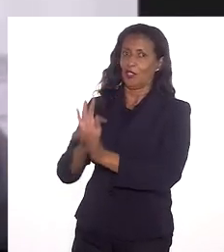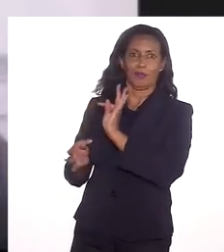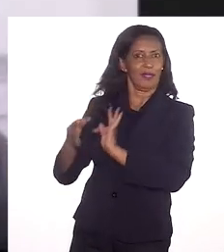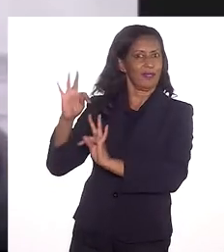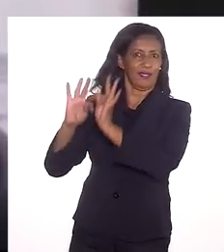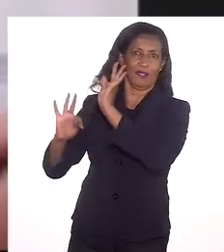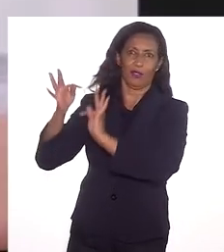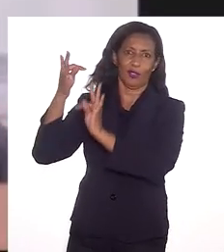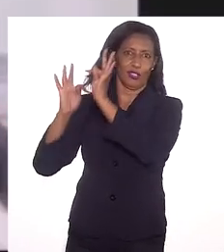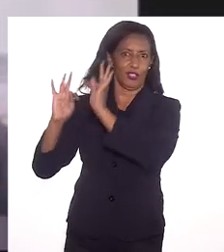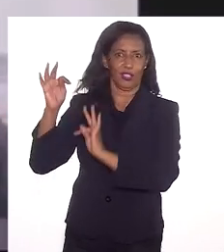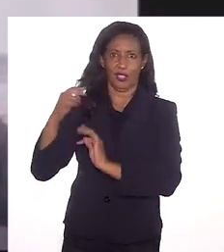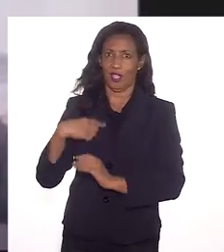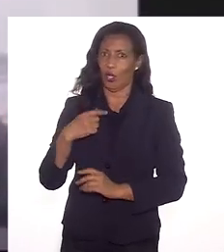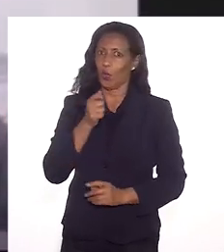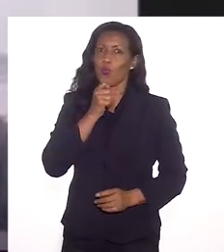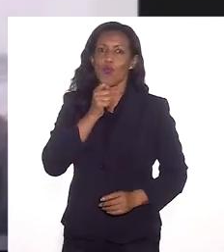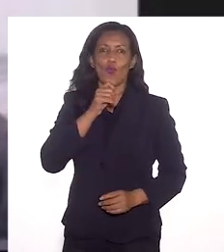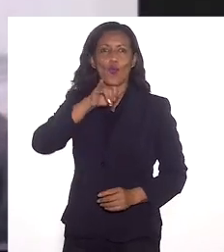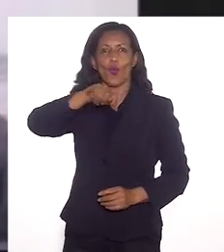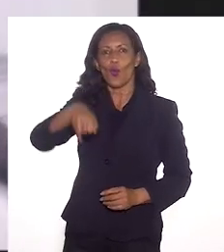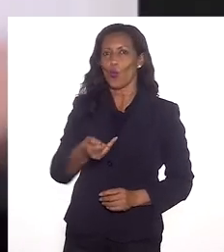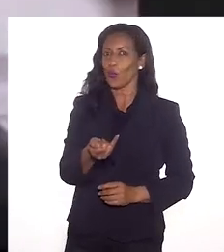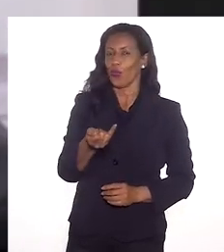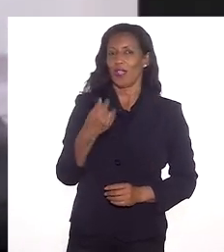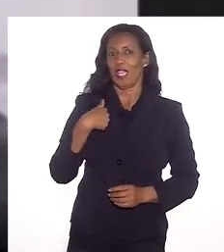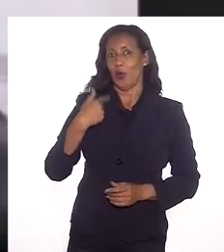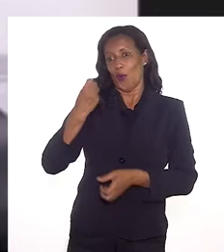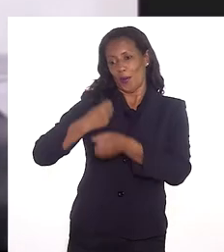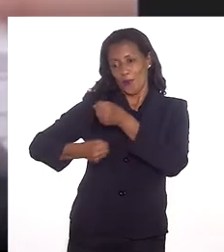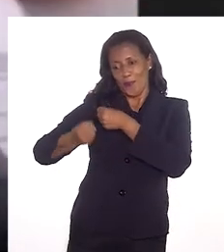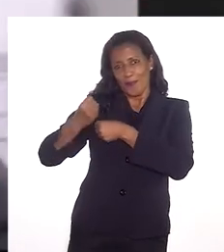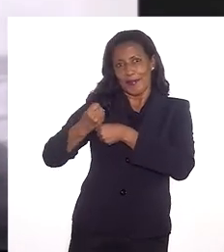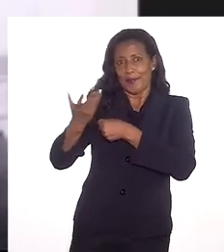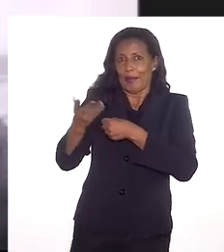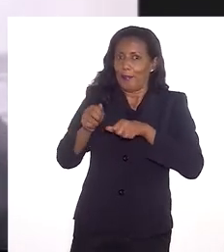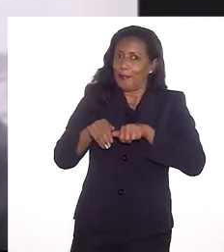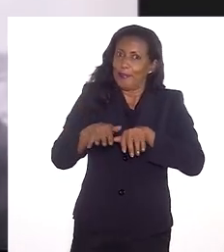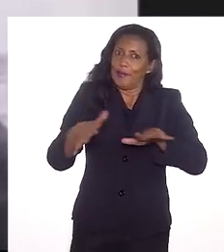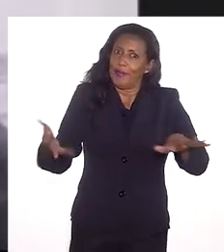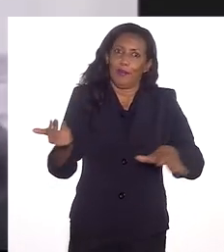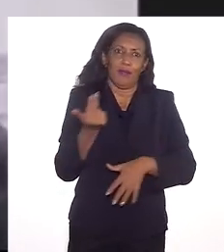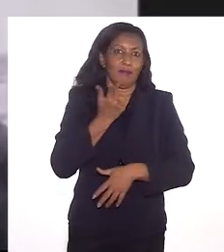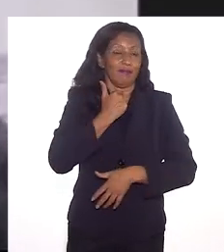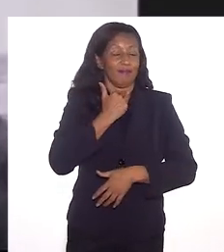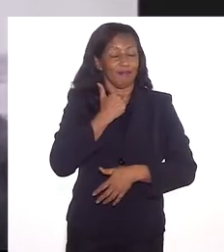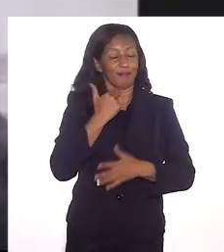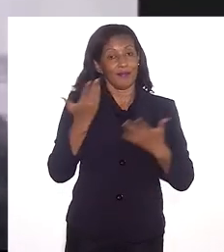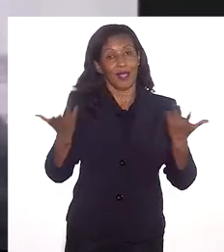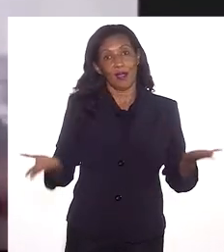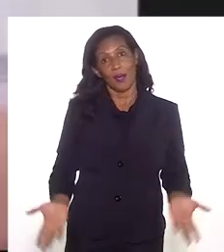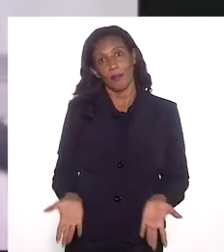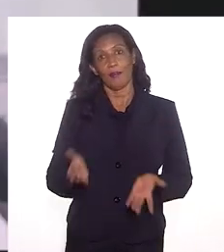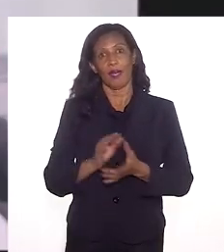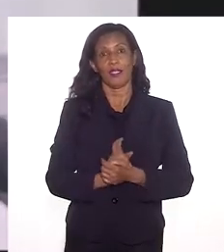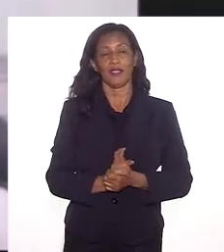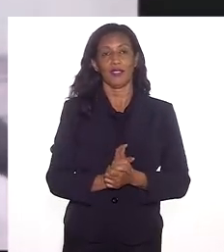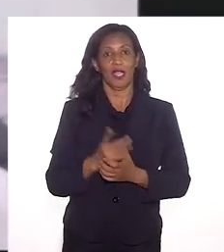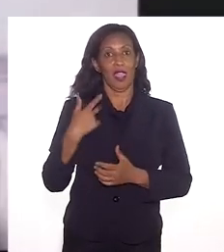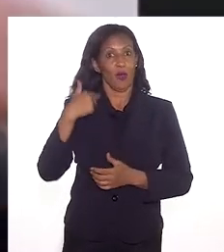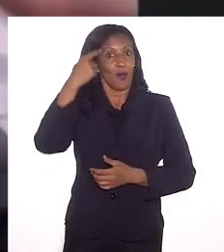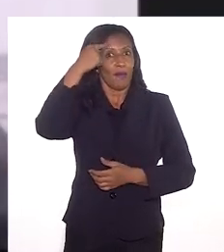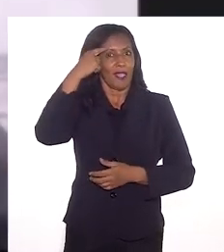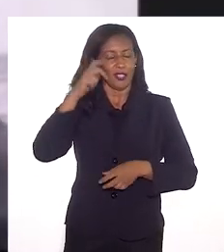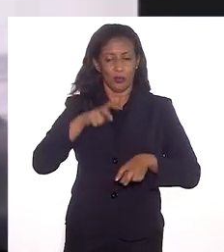web summit né imagino eu não tive a chance de eu ir no ano passado mas é para ele ir não deixou mas